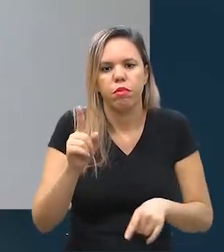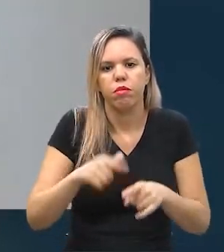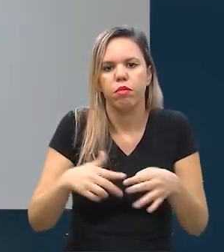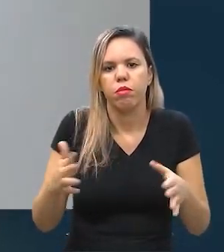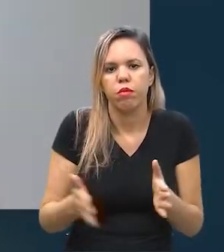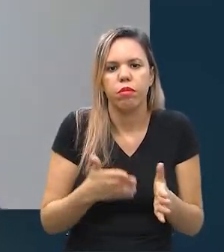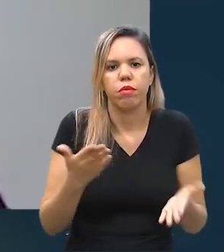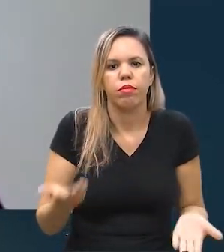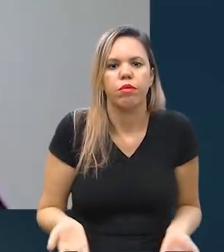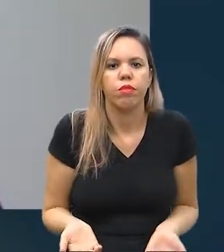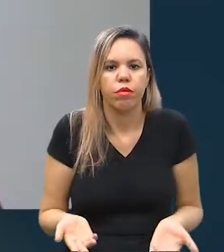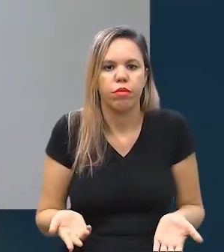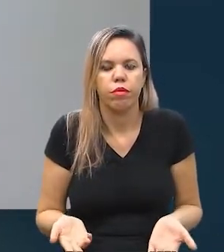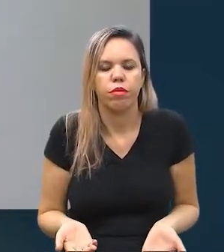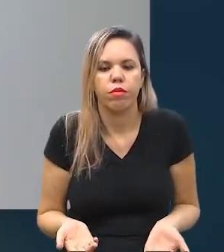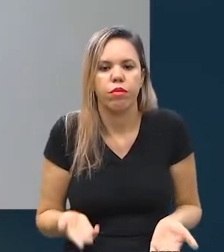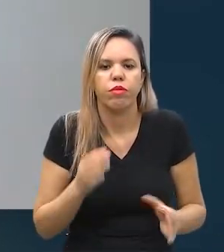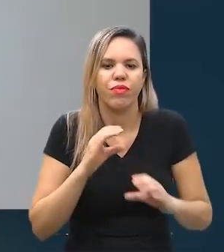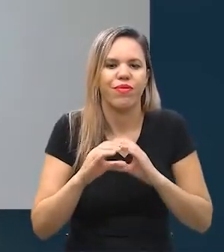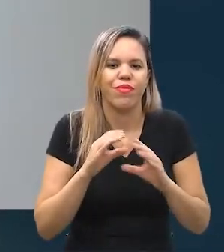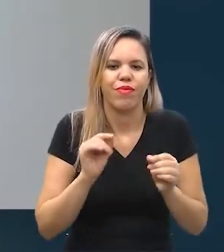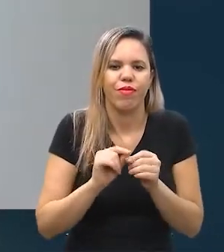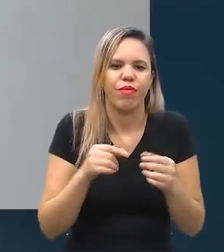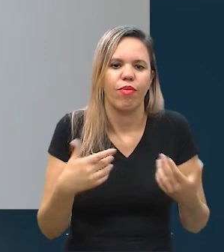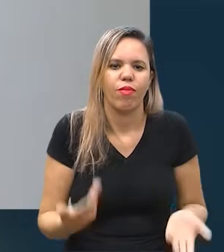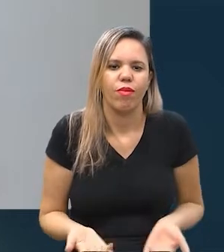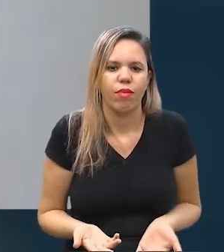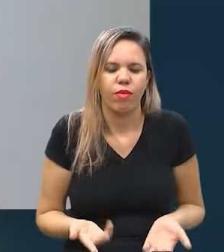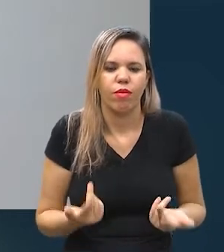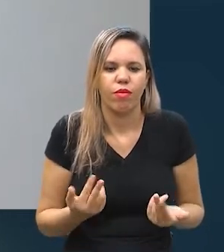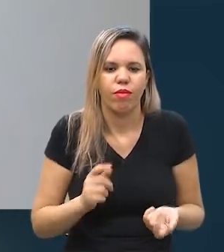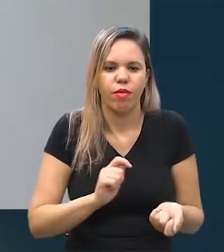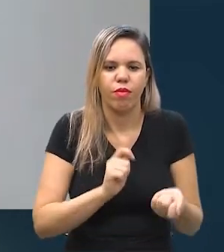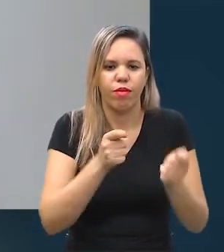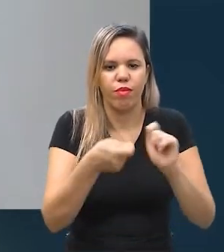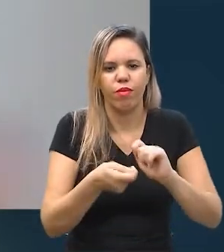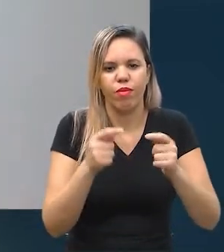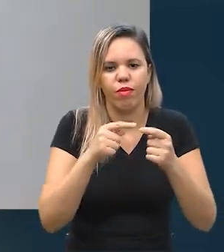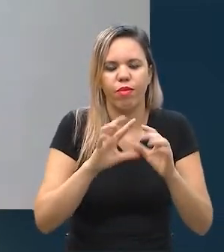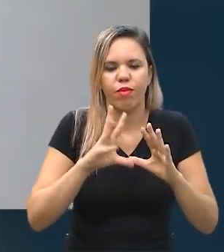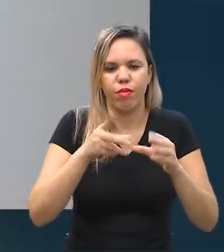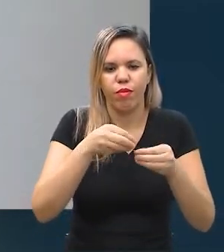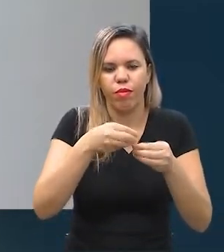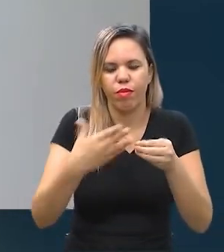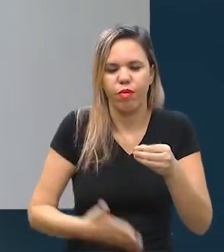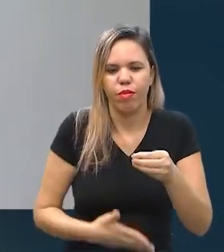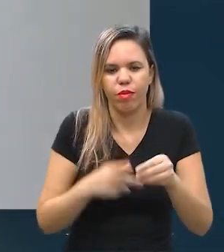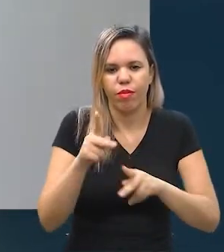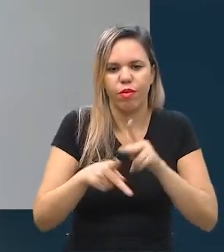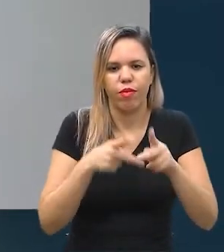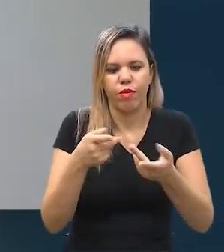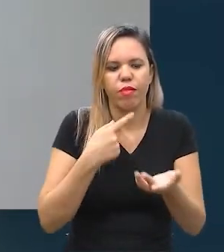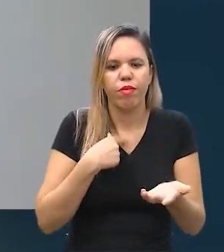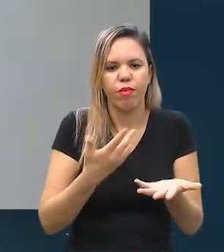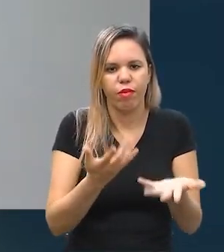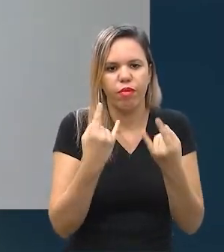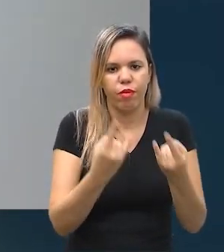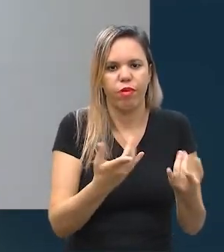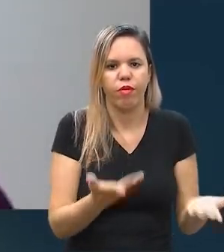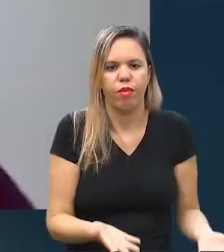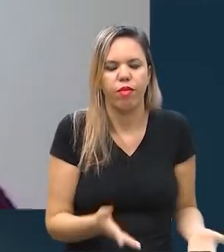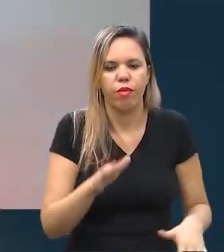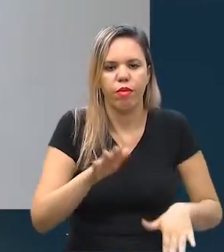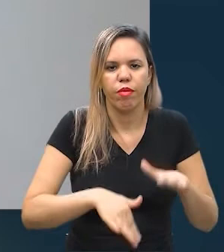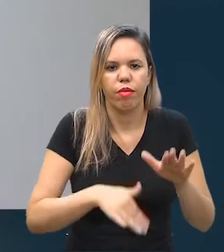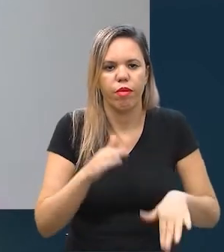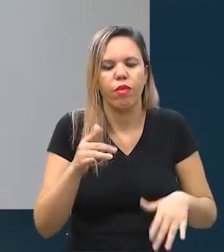material produzir, que tipo de comunicação fazer. É como adequar todo esse conteúdo para o público que ele deseja atrair. Então,